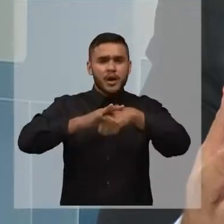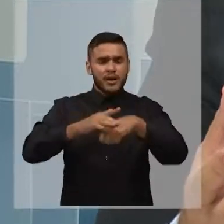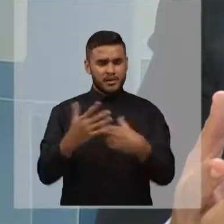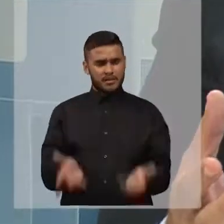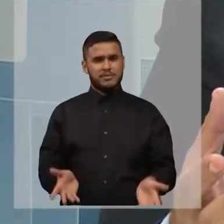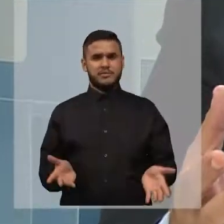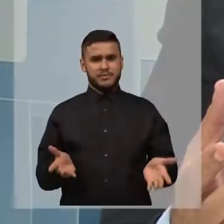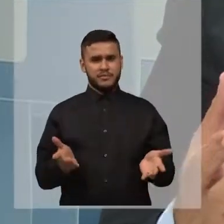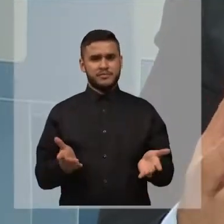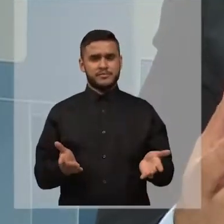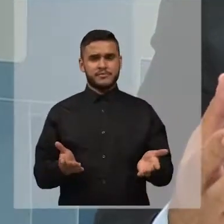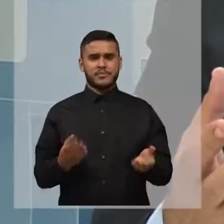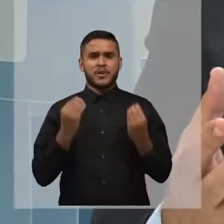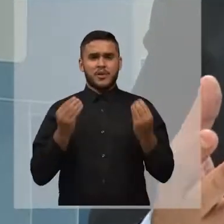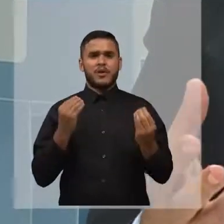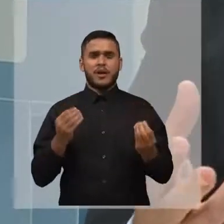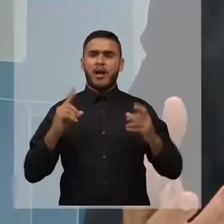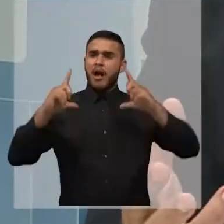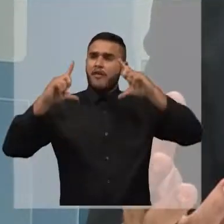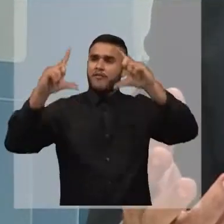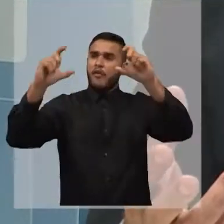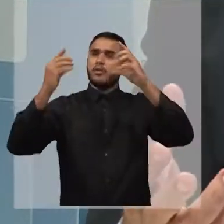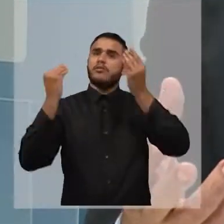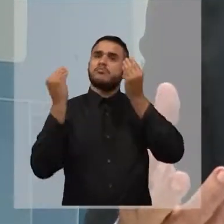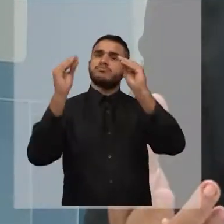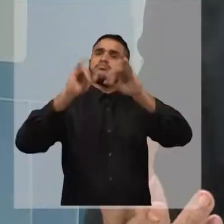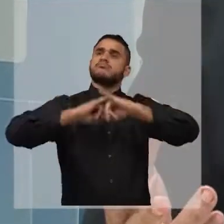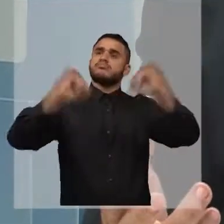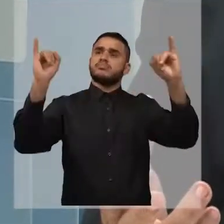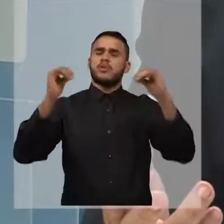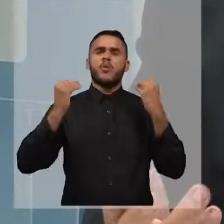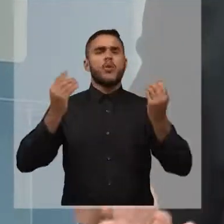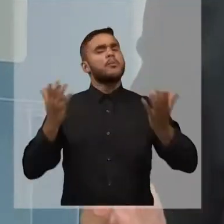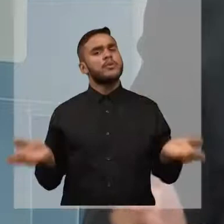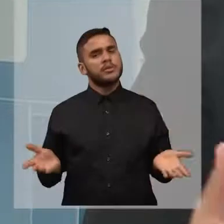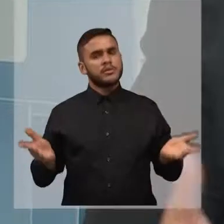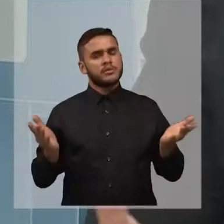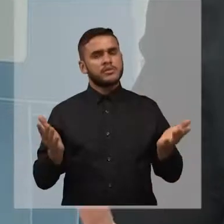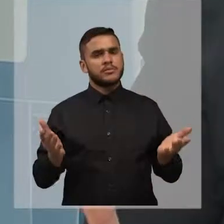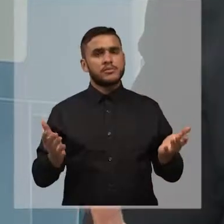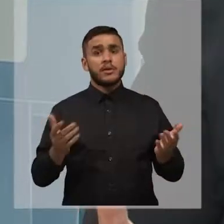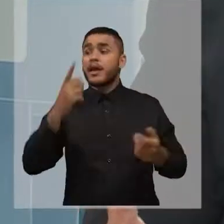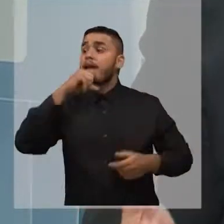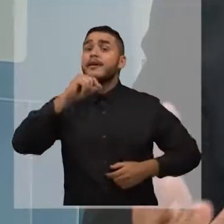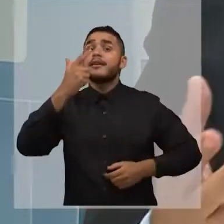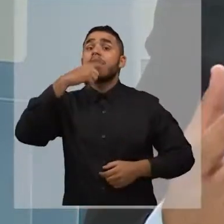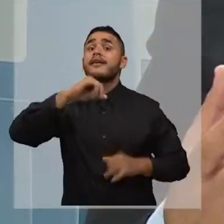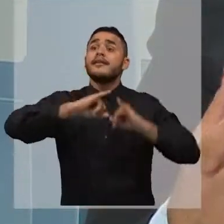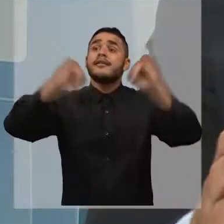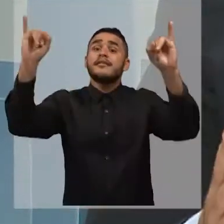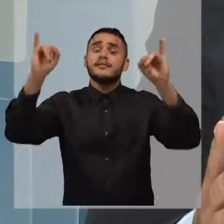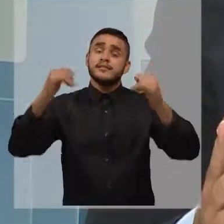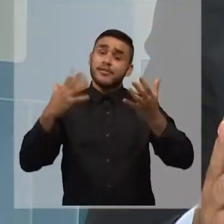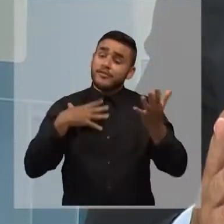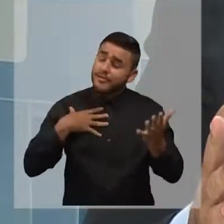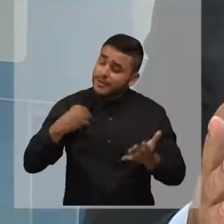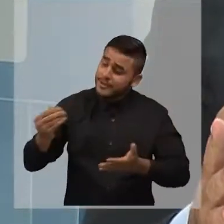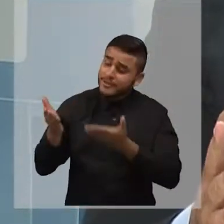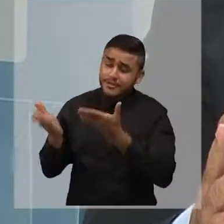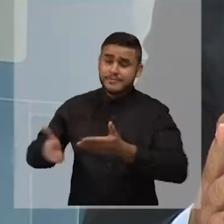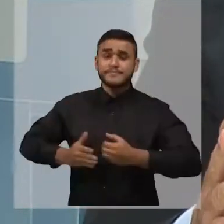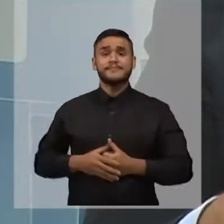quer dizer, aquilo ali é de uma falta de sensibilidade de quem divulga uma foto daquela, e foi o filho. Quer dizer, eu acho